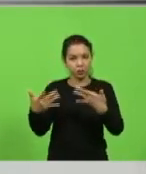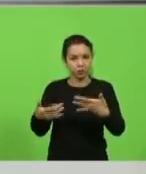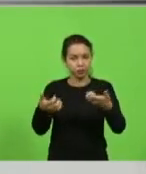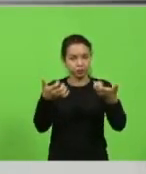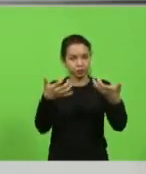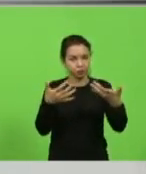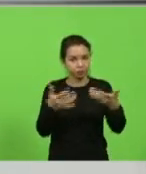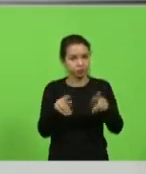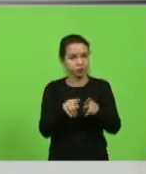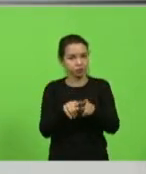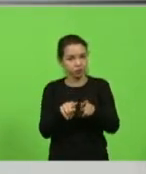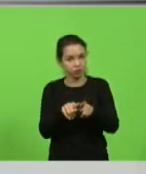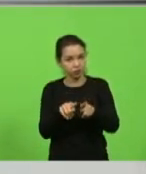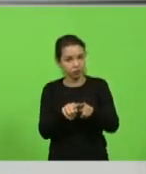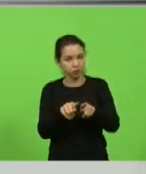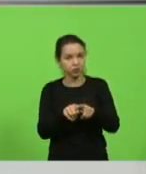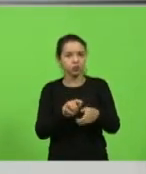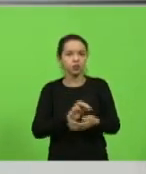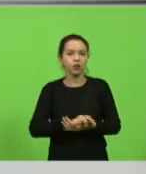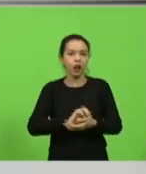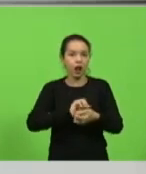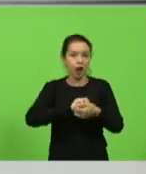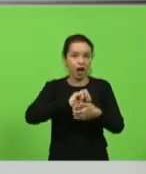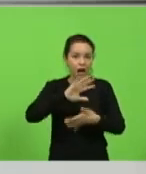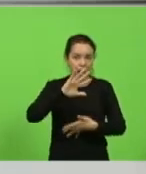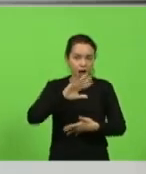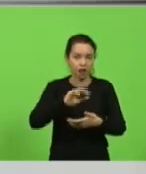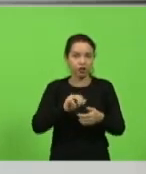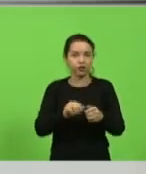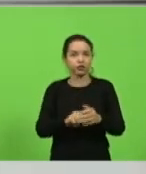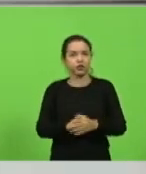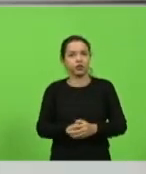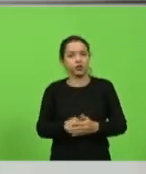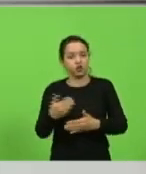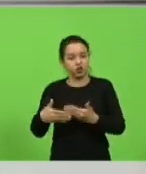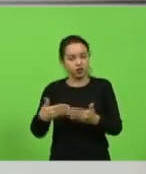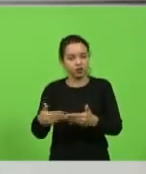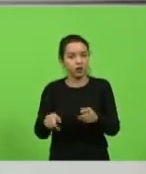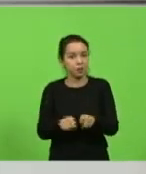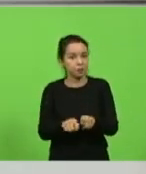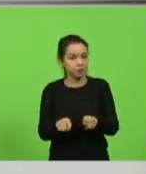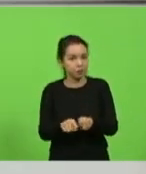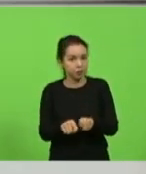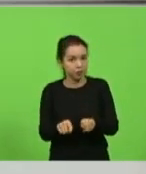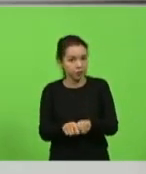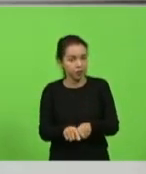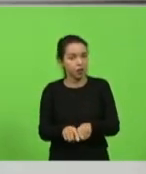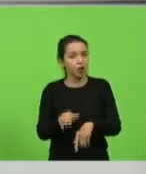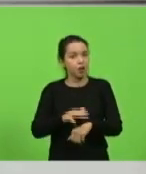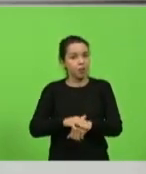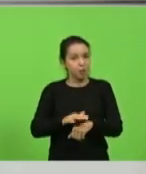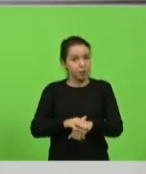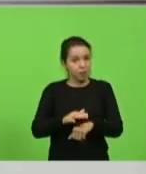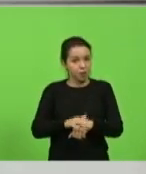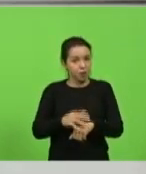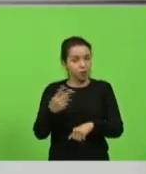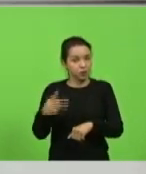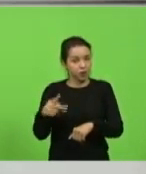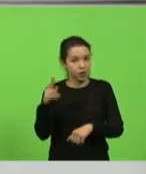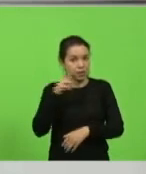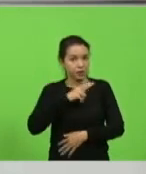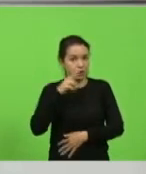lives, diligências, e pela própria natureza do Centro de Operações e Emergência de